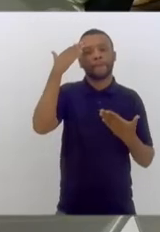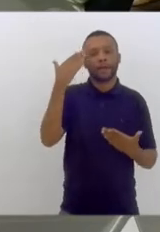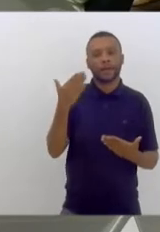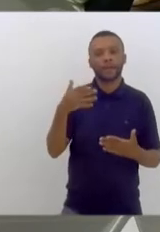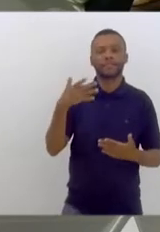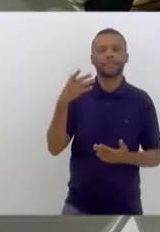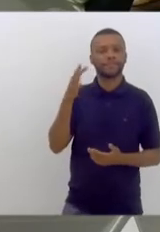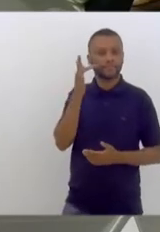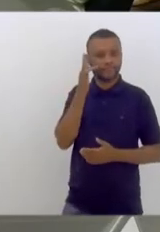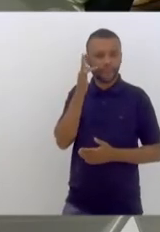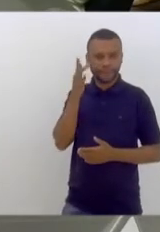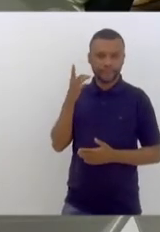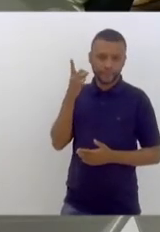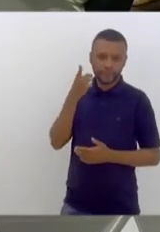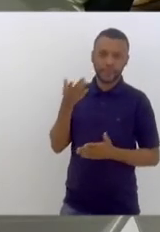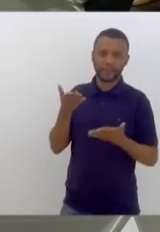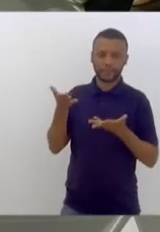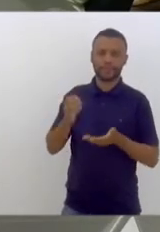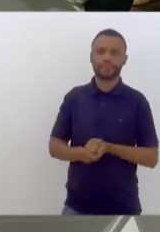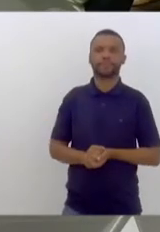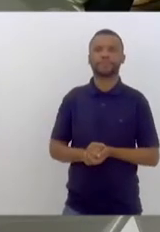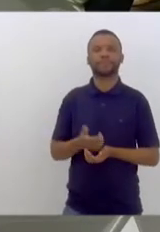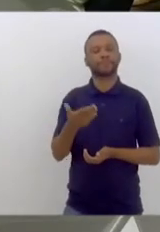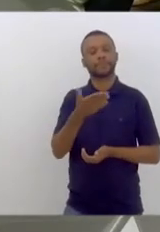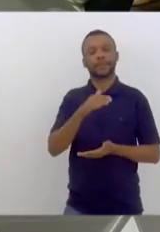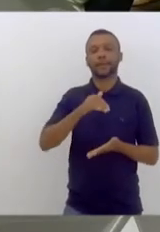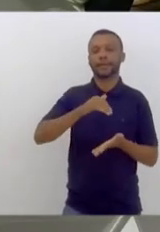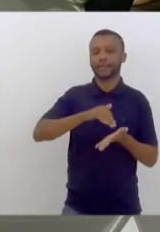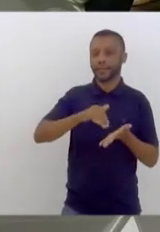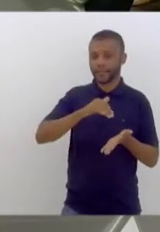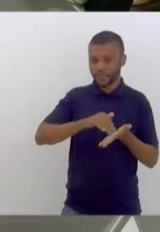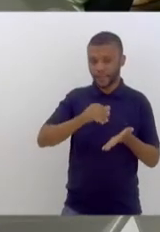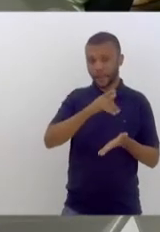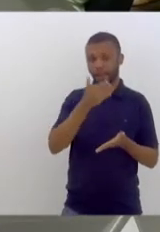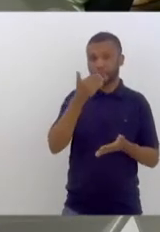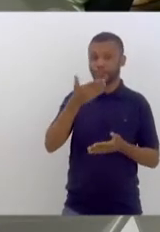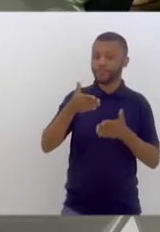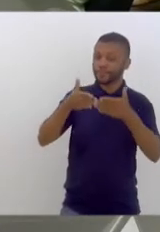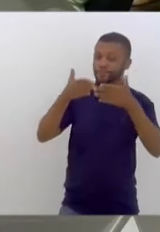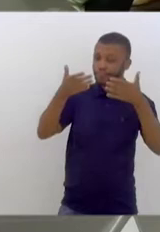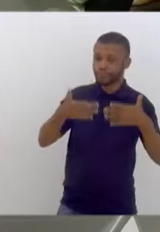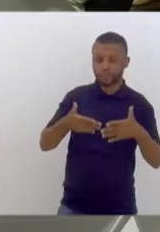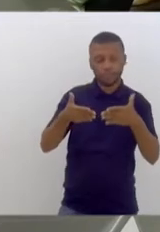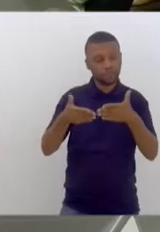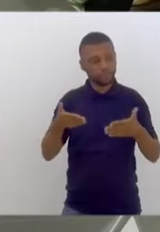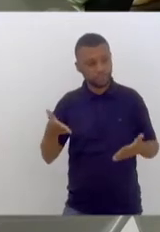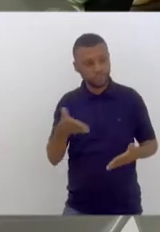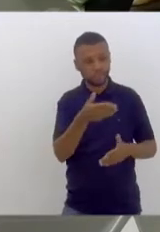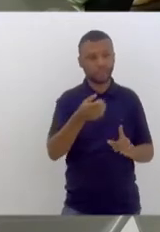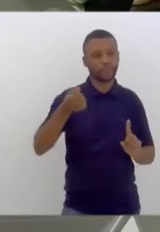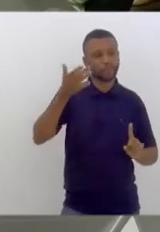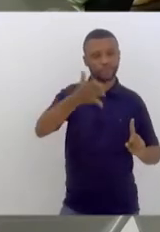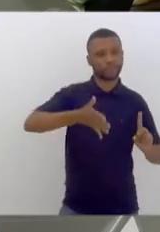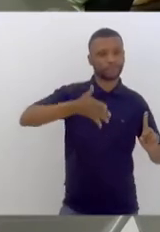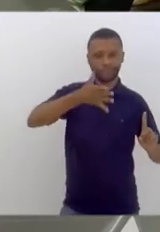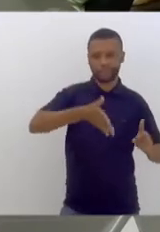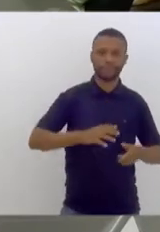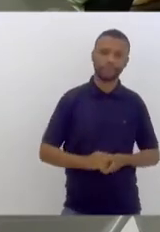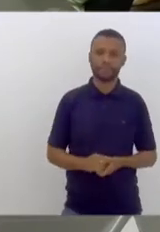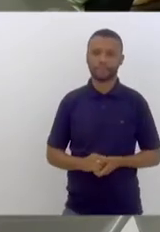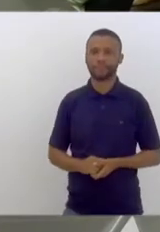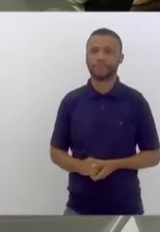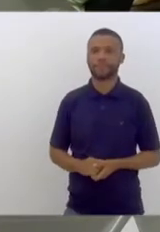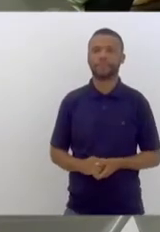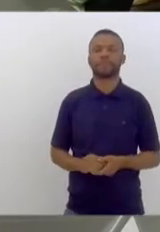Flávio Serafini. A secretária pediu lá uma questão de ordem. Pois não, secretária Marília. Então,